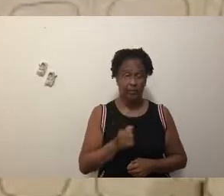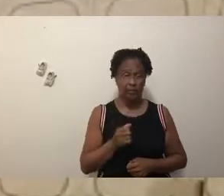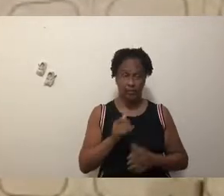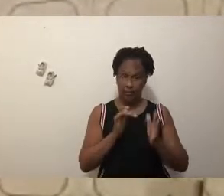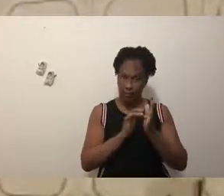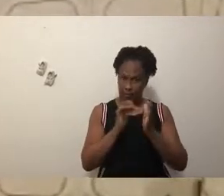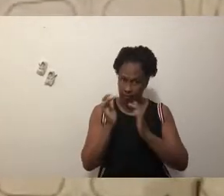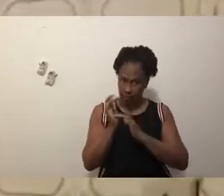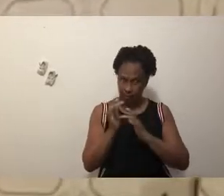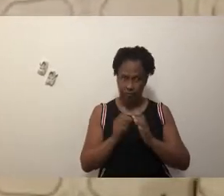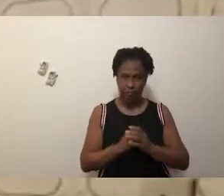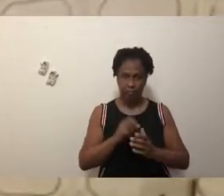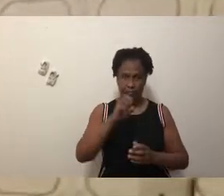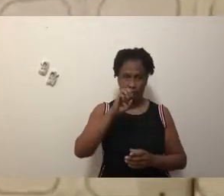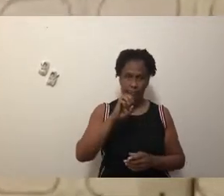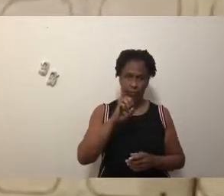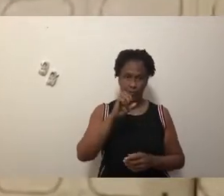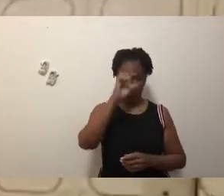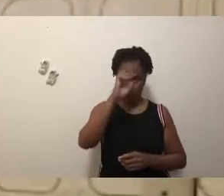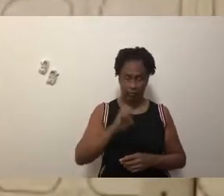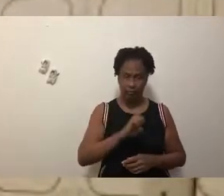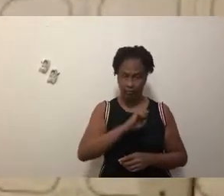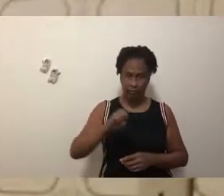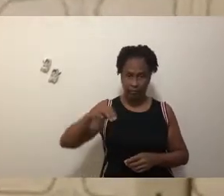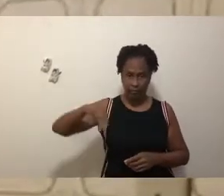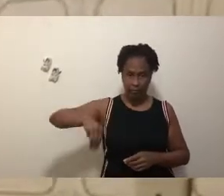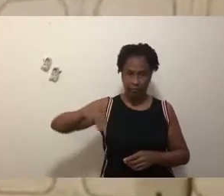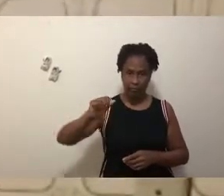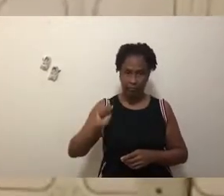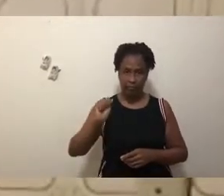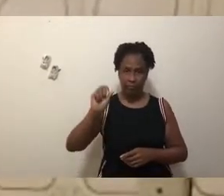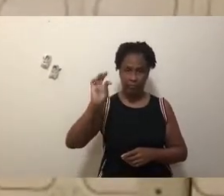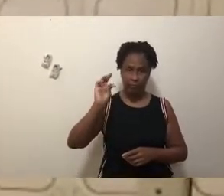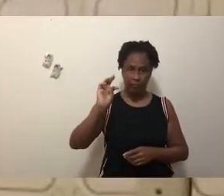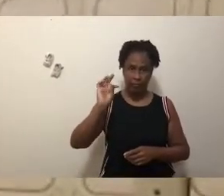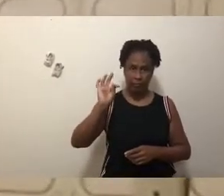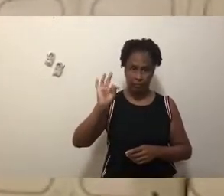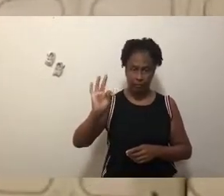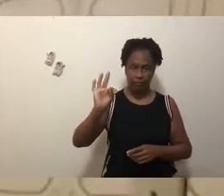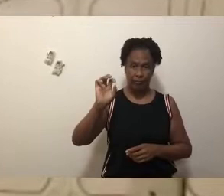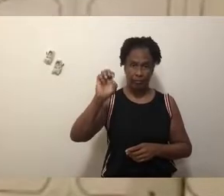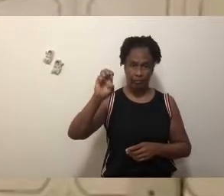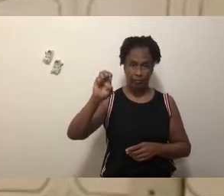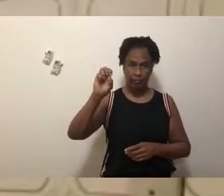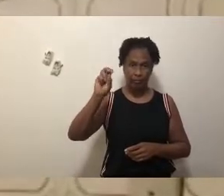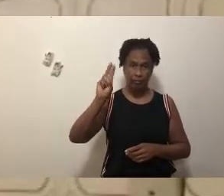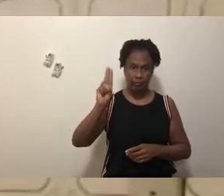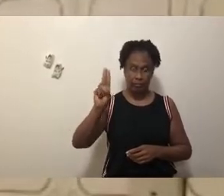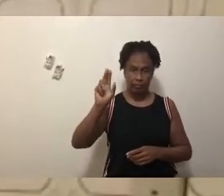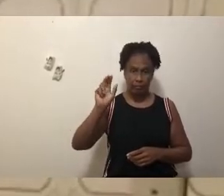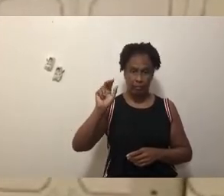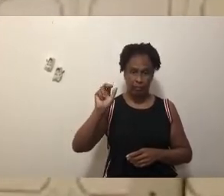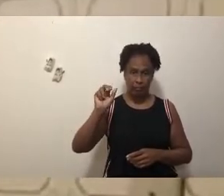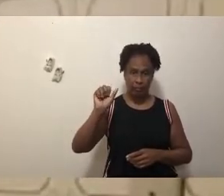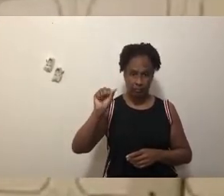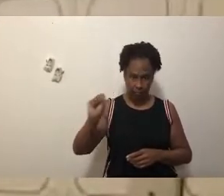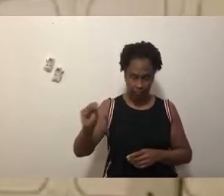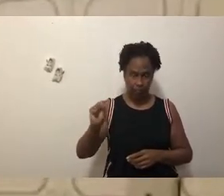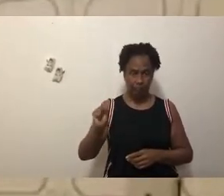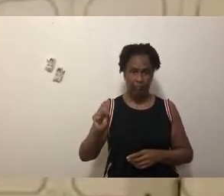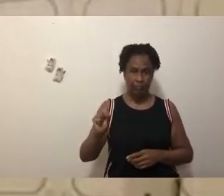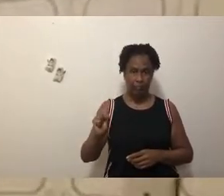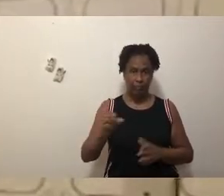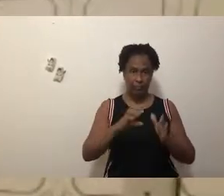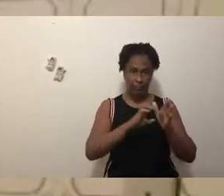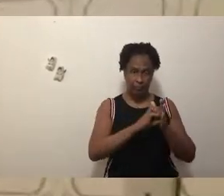dizer. O Evangelho é Mateus, capítulo 13, versículo de 31 a